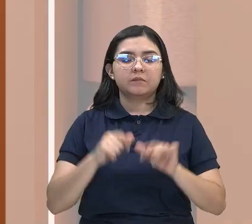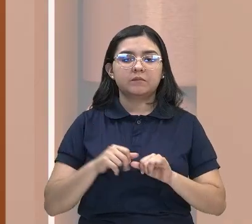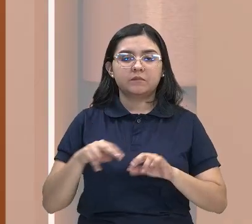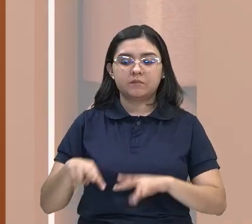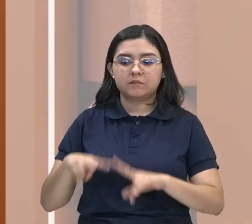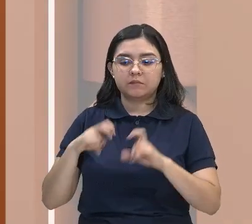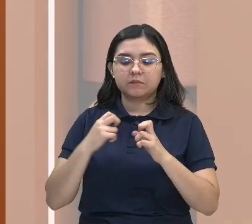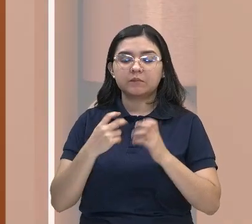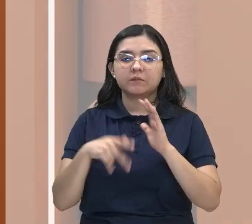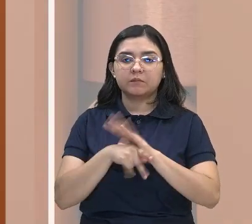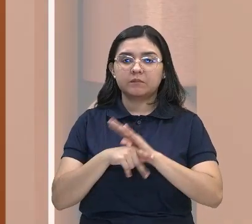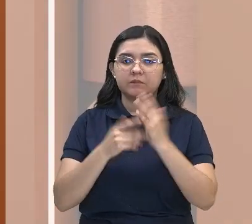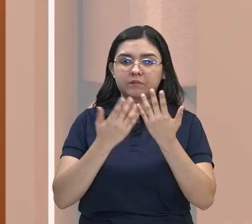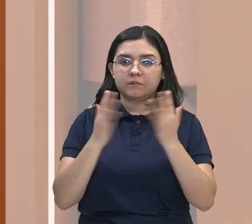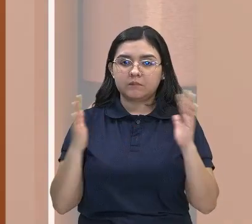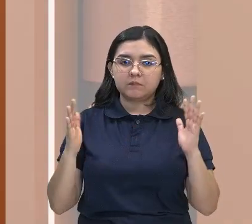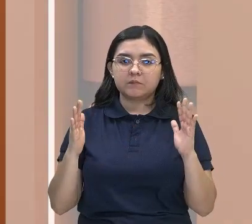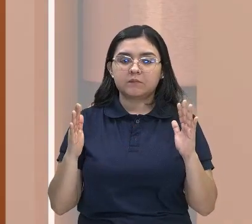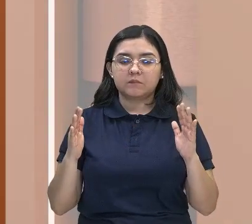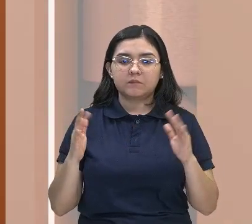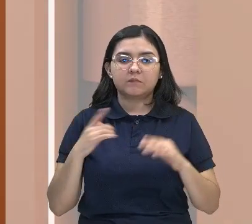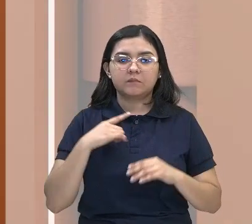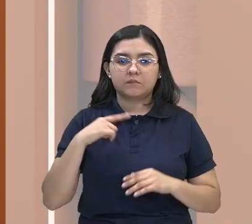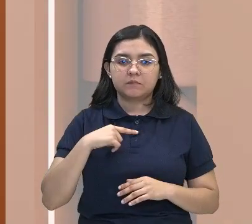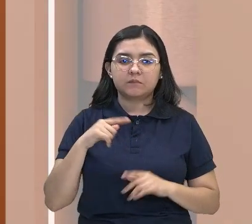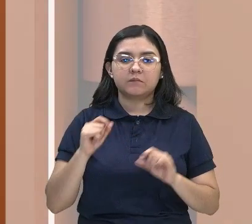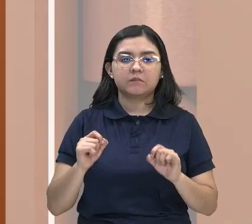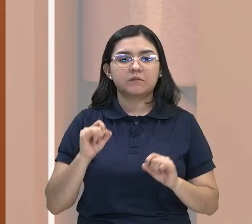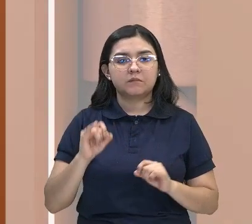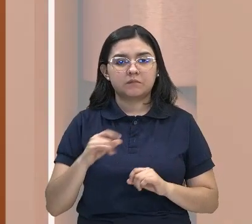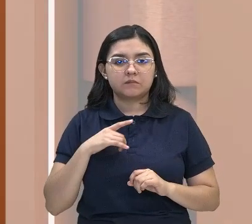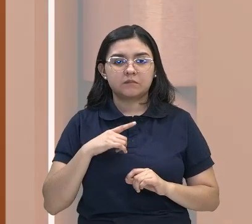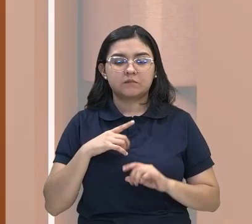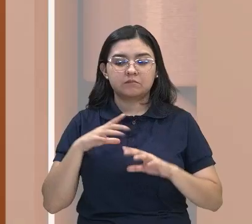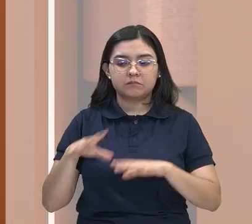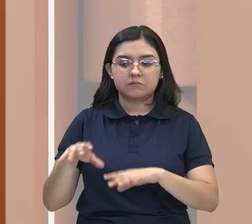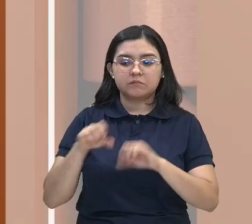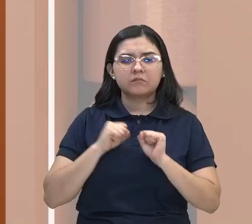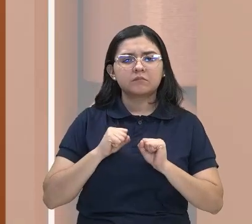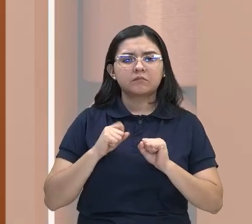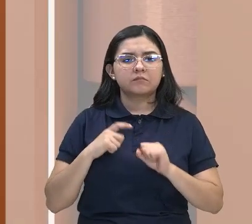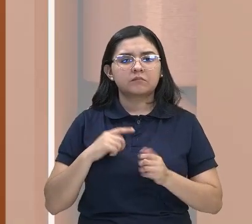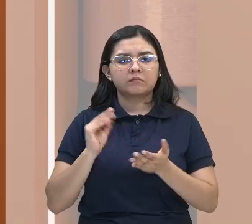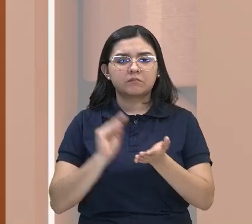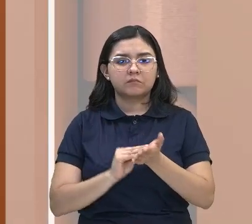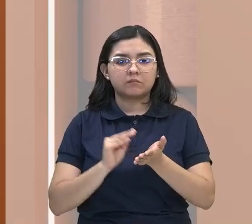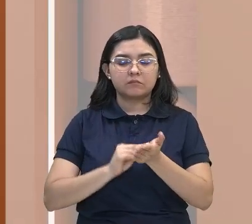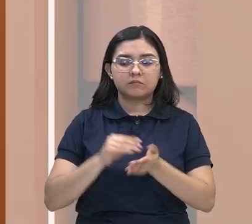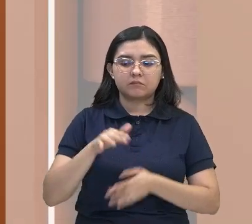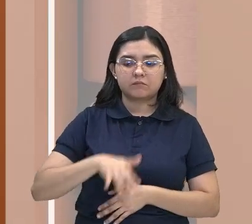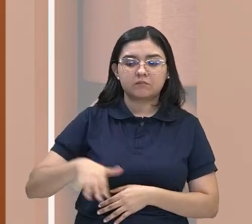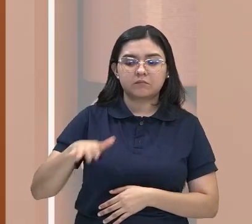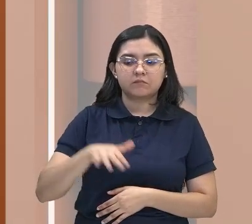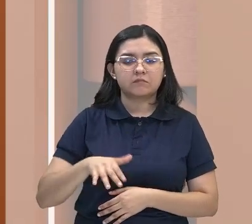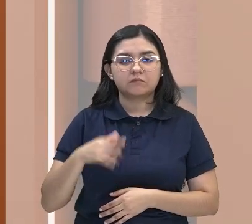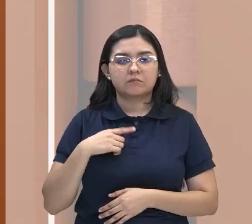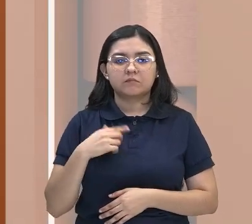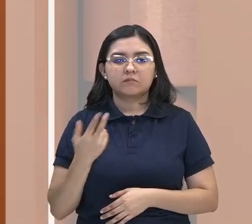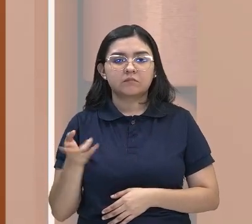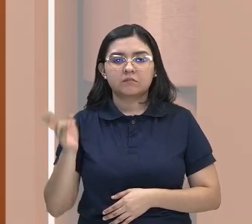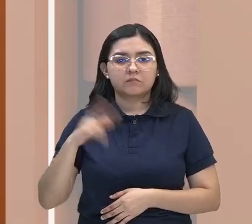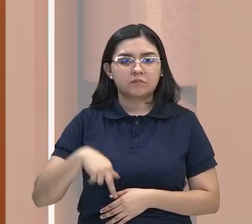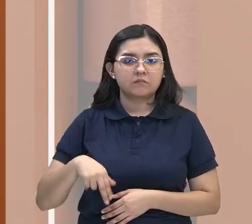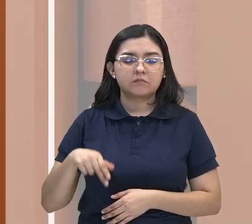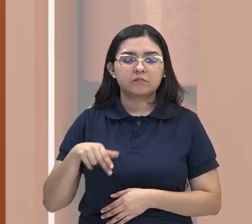meio ambiente deixa um espaço vazio. Se eu tiro alguma coisa de algum lugar, se este lugar não tem como